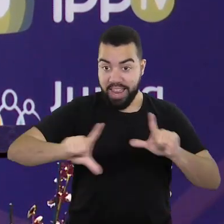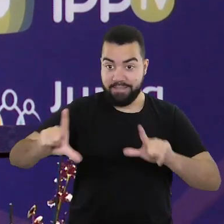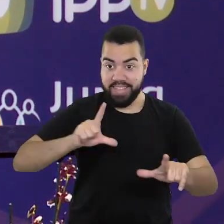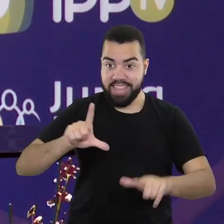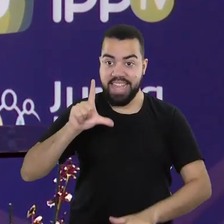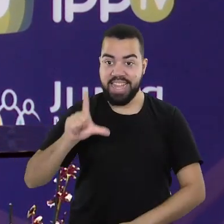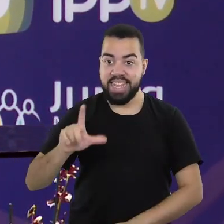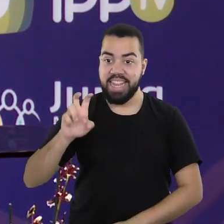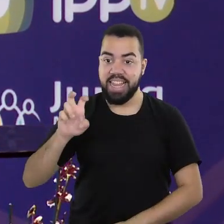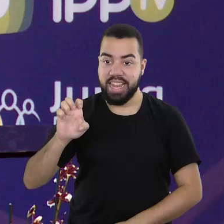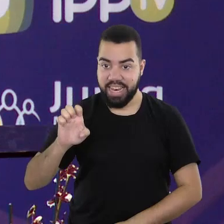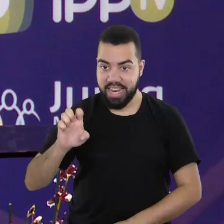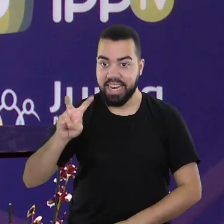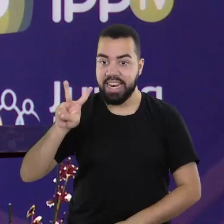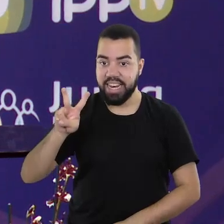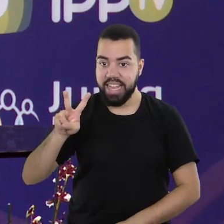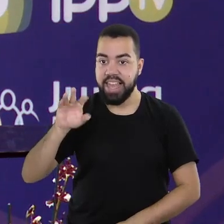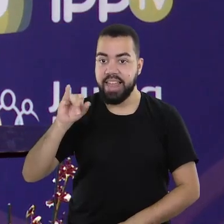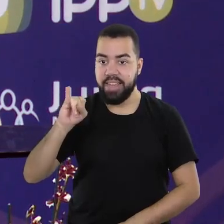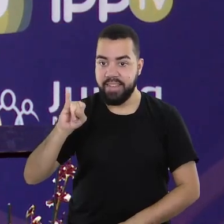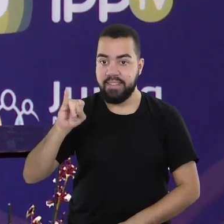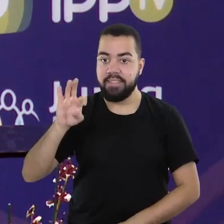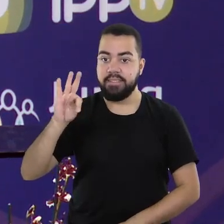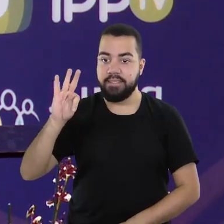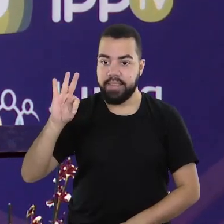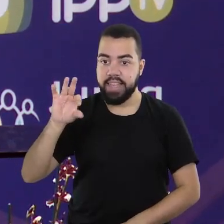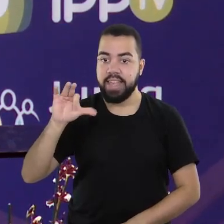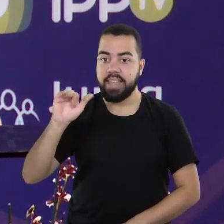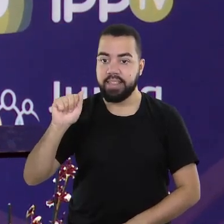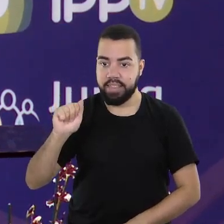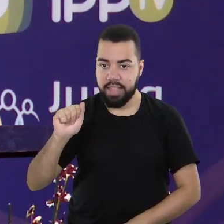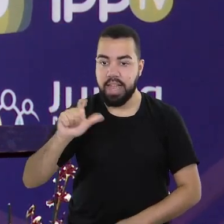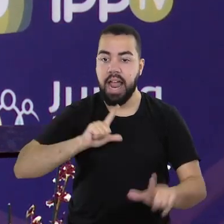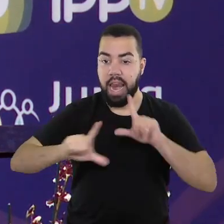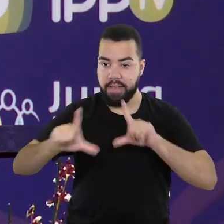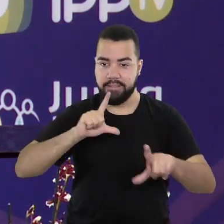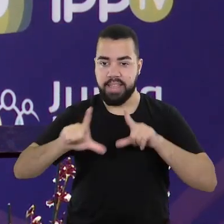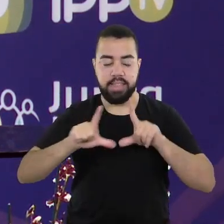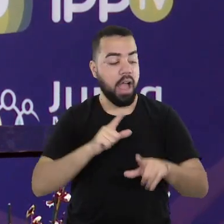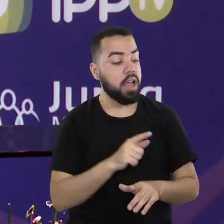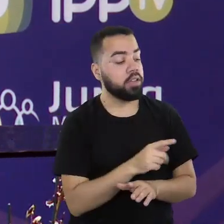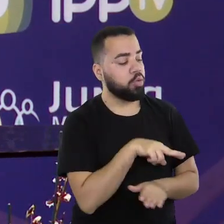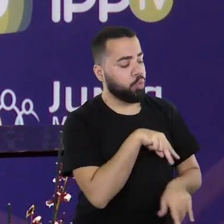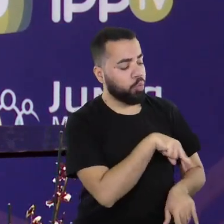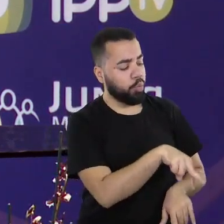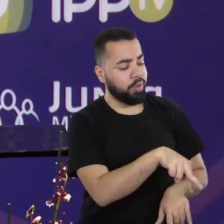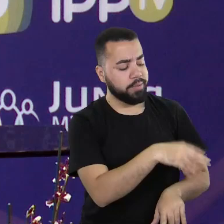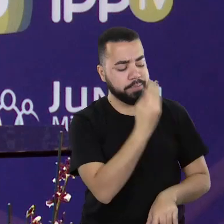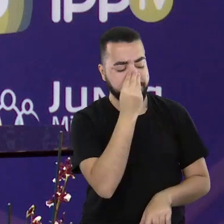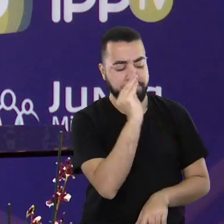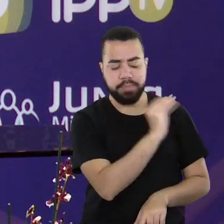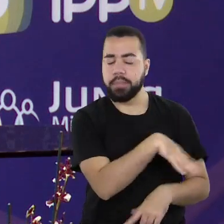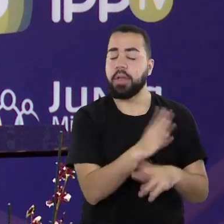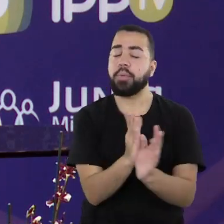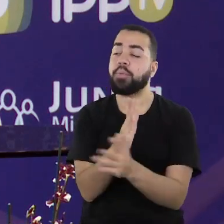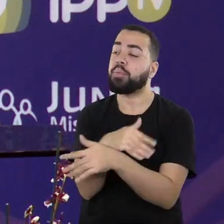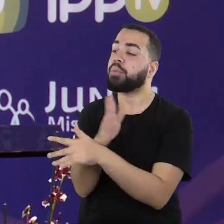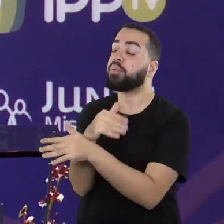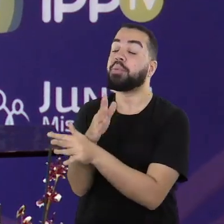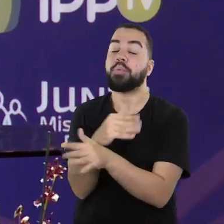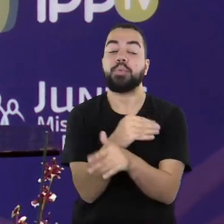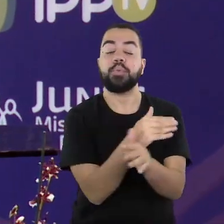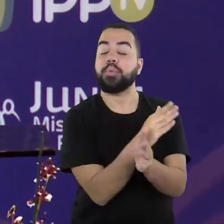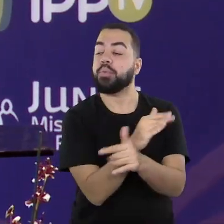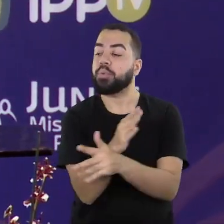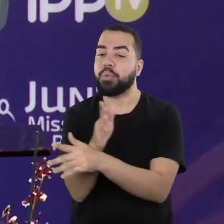Significa que eu sou indiferente. Eu não sinto o problema do outro. Eu não me coloco no lugar do